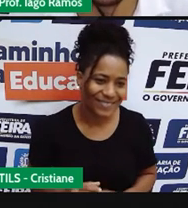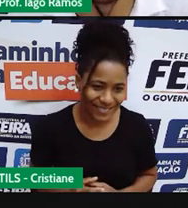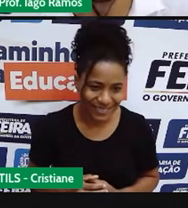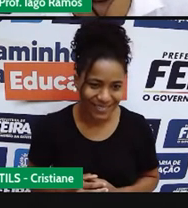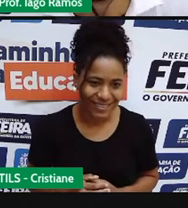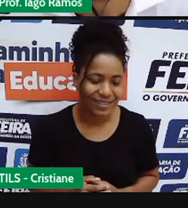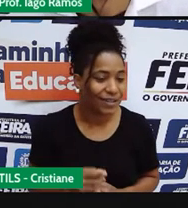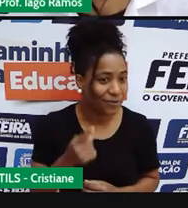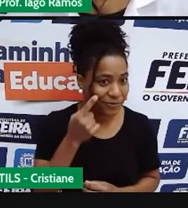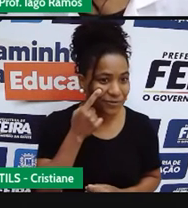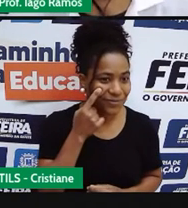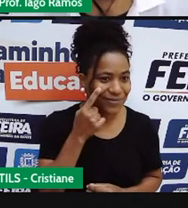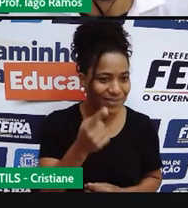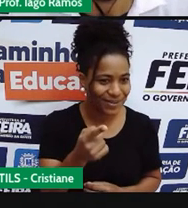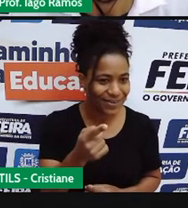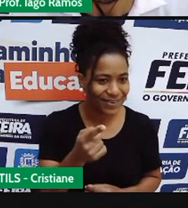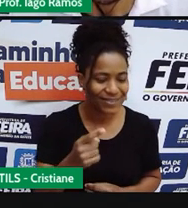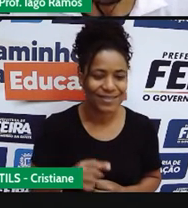né?